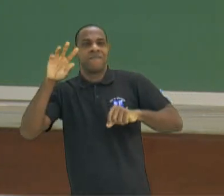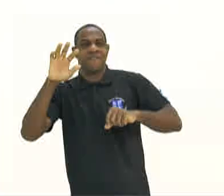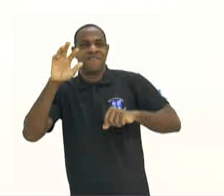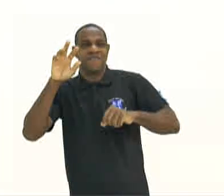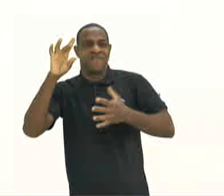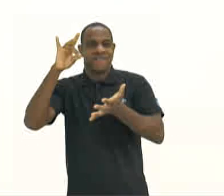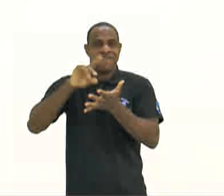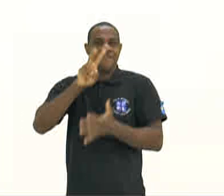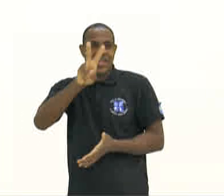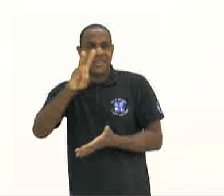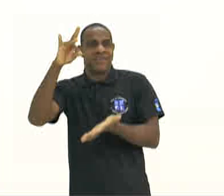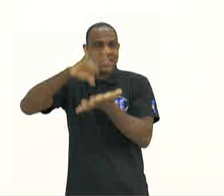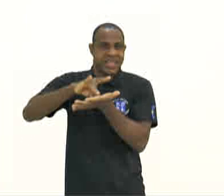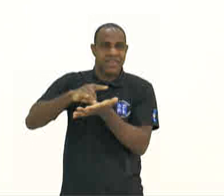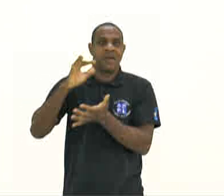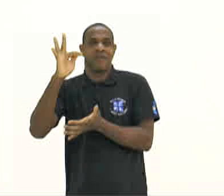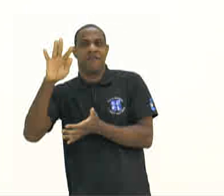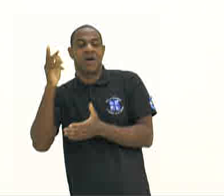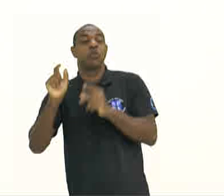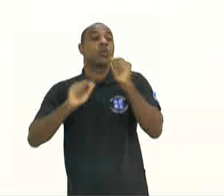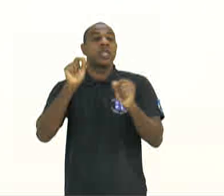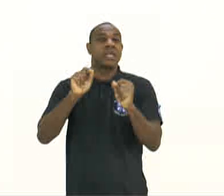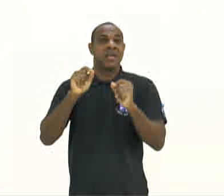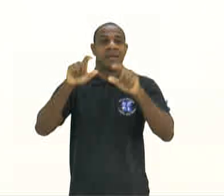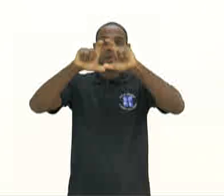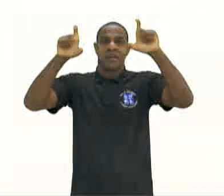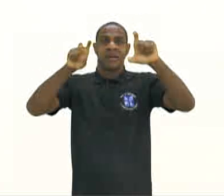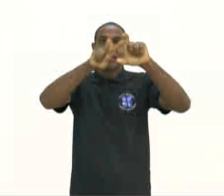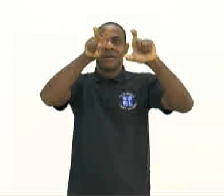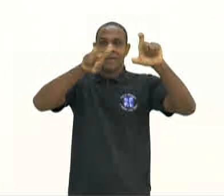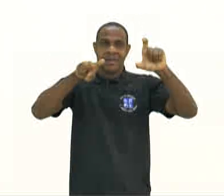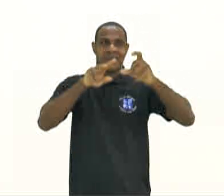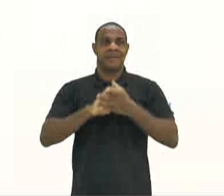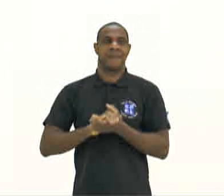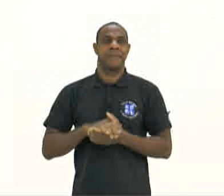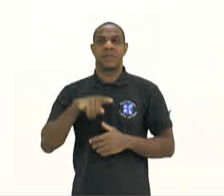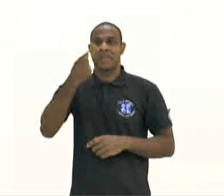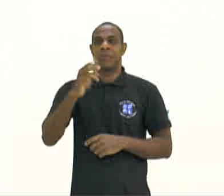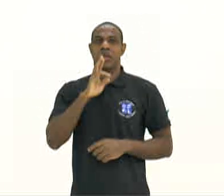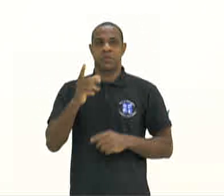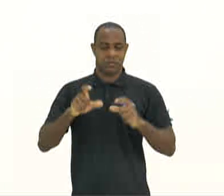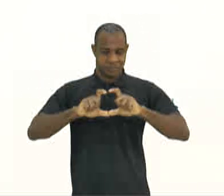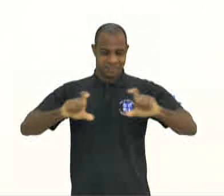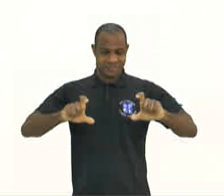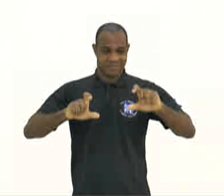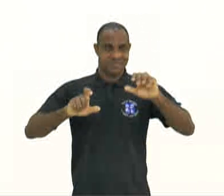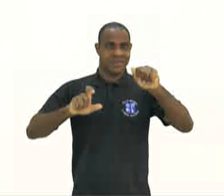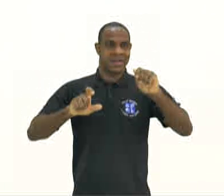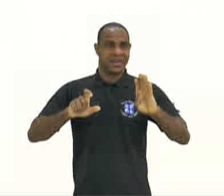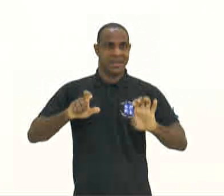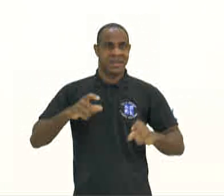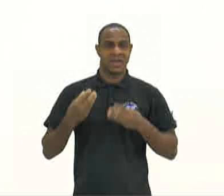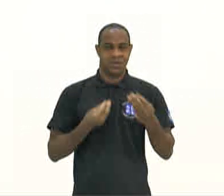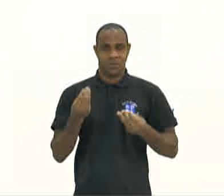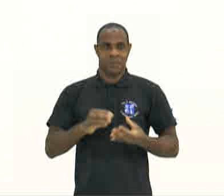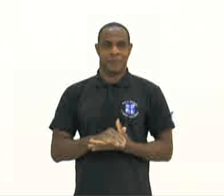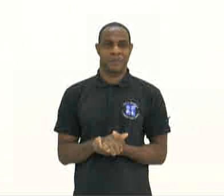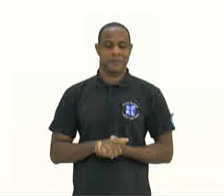A recent study at University of Waterloo found that students burn 5.4 times